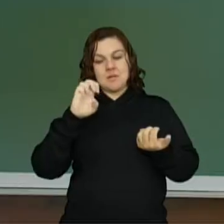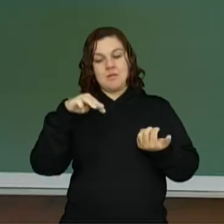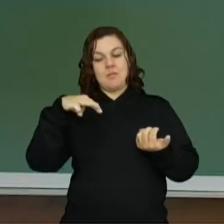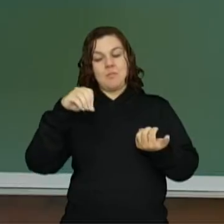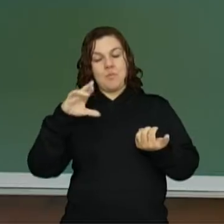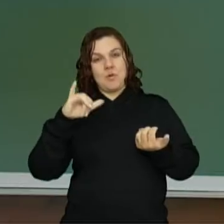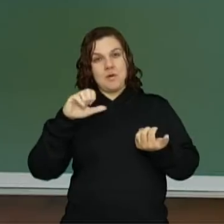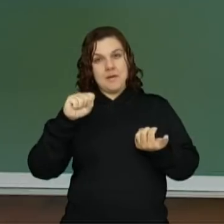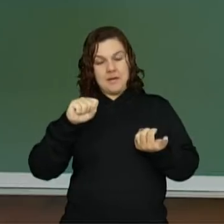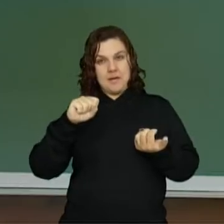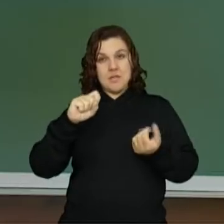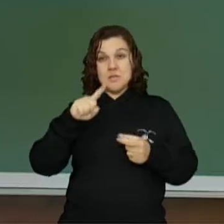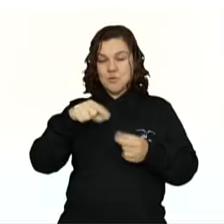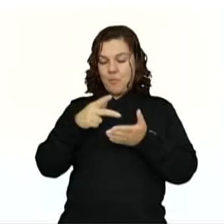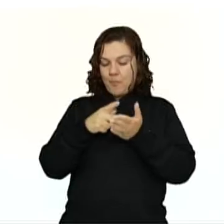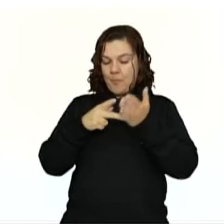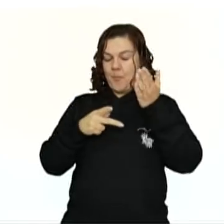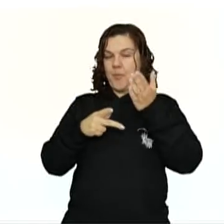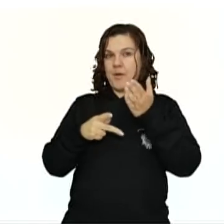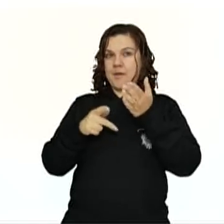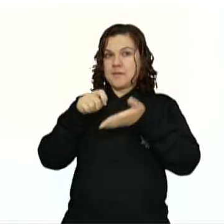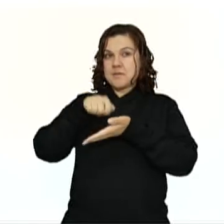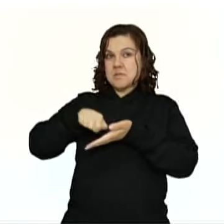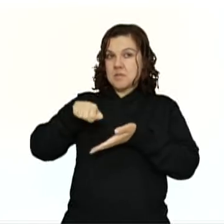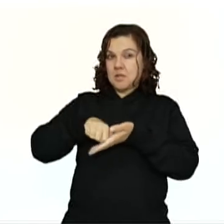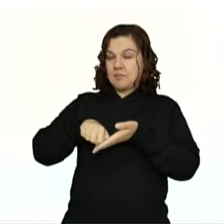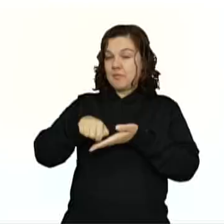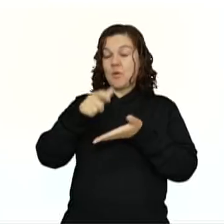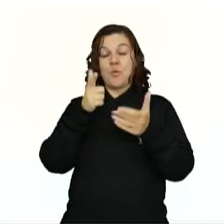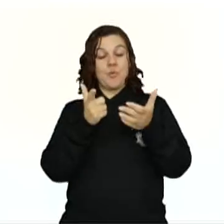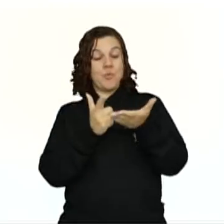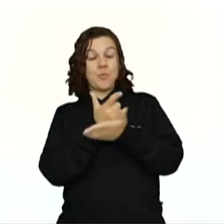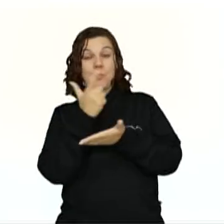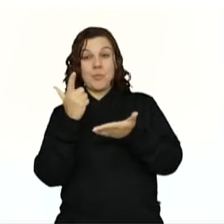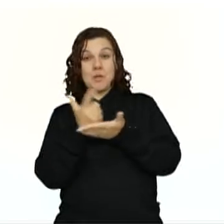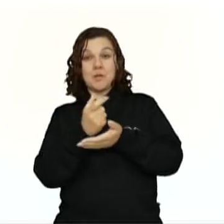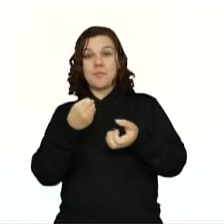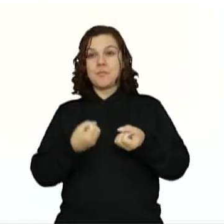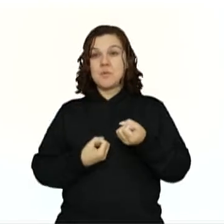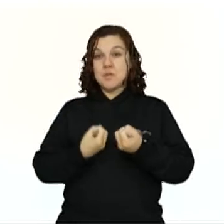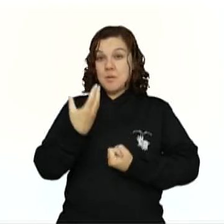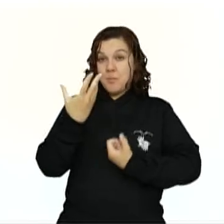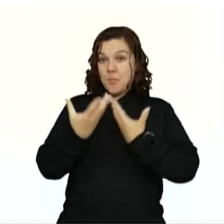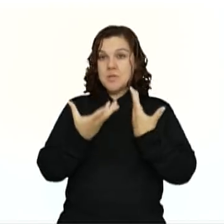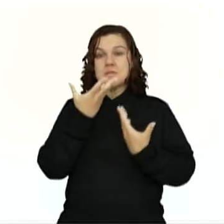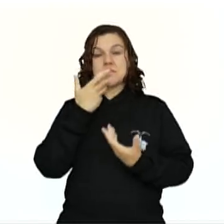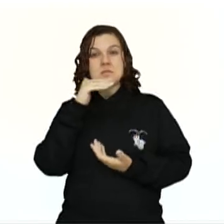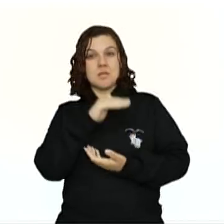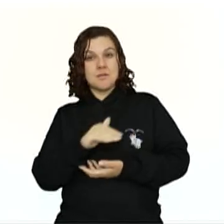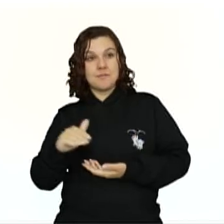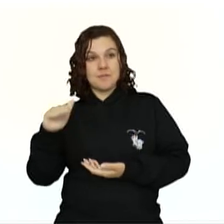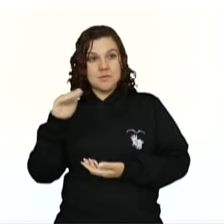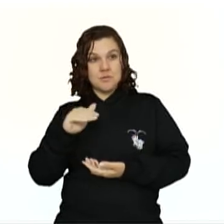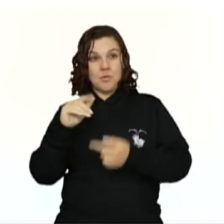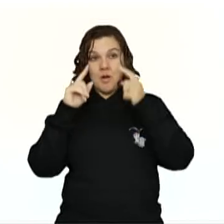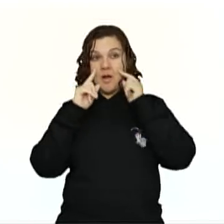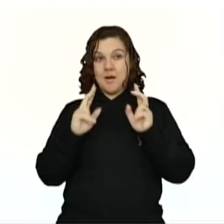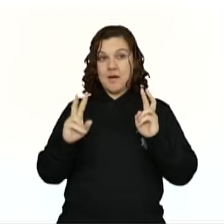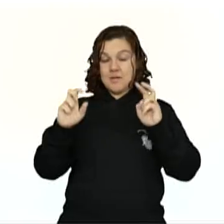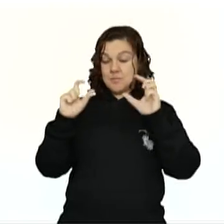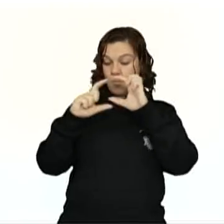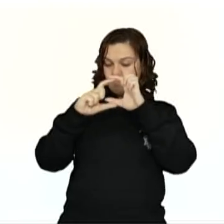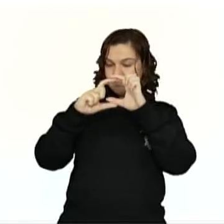vírgula, escreveu um livro de poemas infantis na década de 1970. A expressão